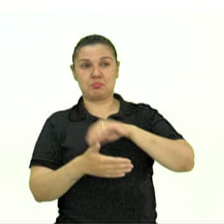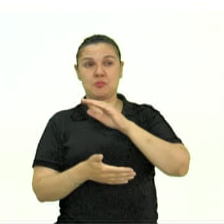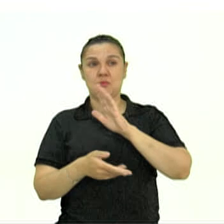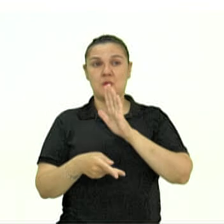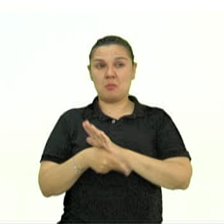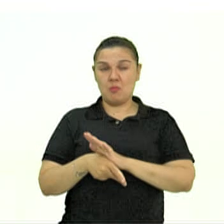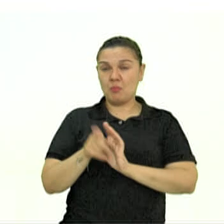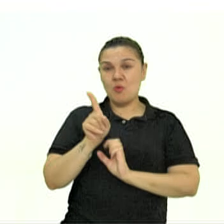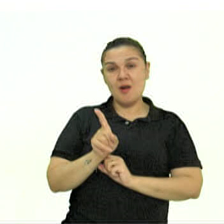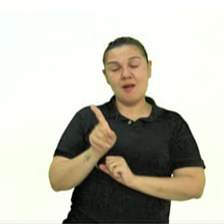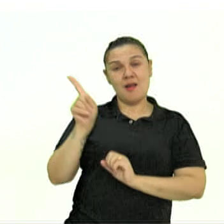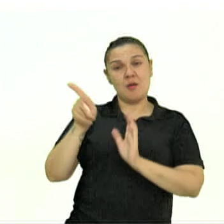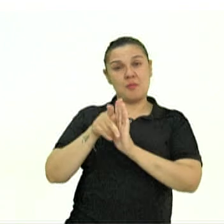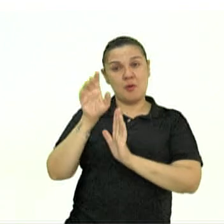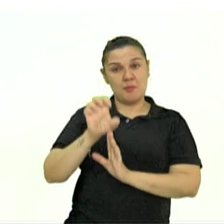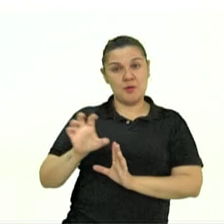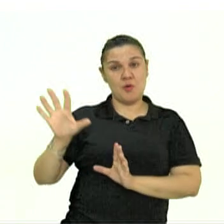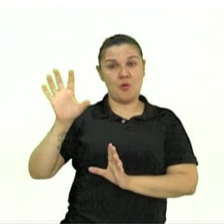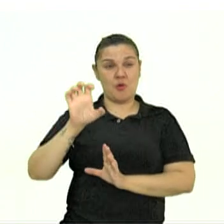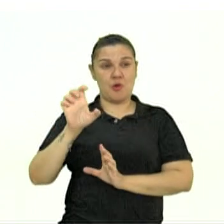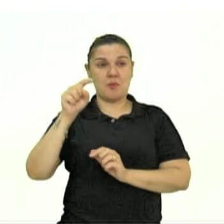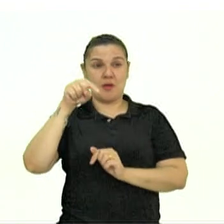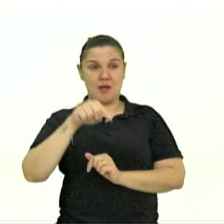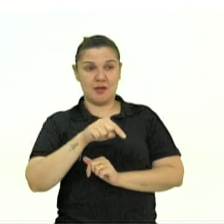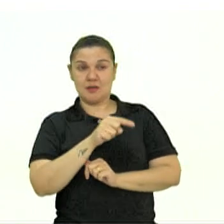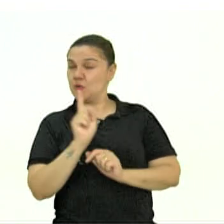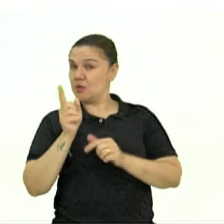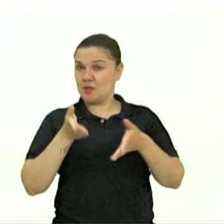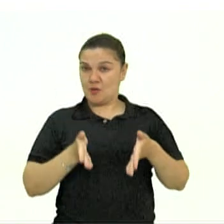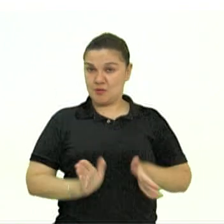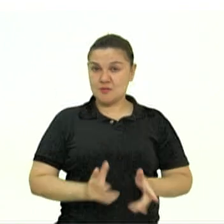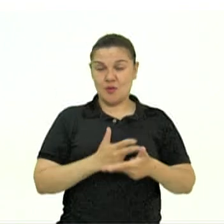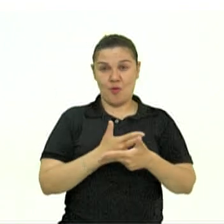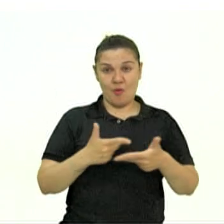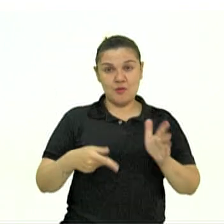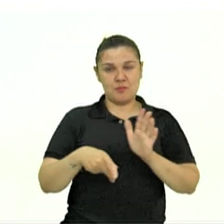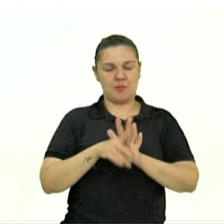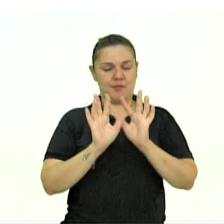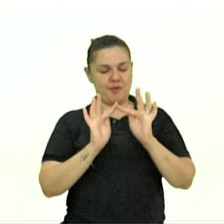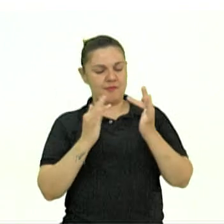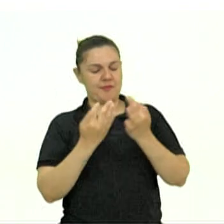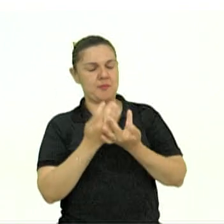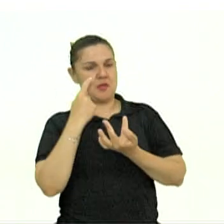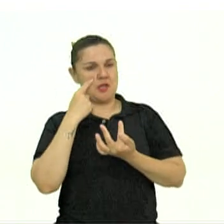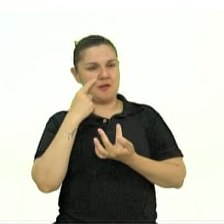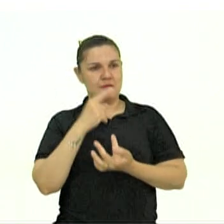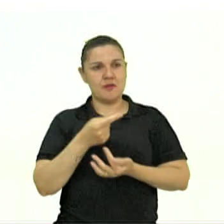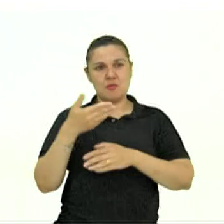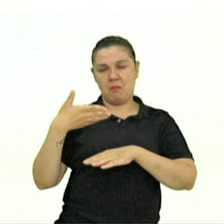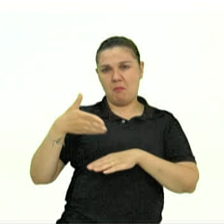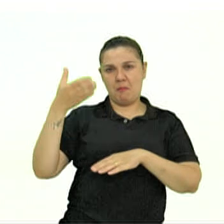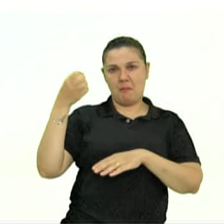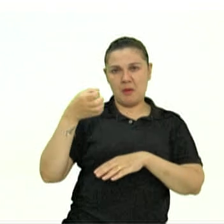da Europa, e daqui mesmo, com os não vingados ossos dos parentes, se vejam branquejar ao